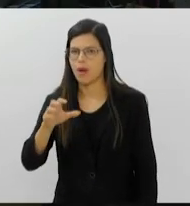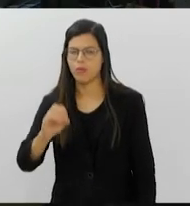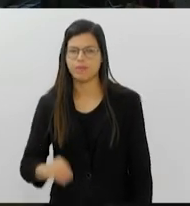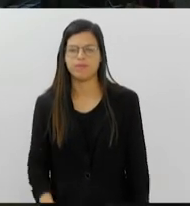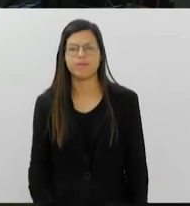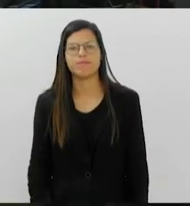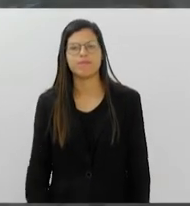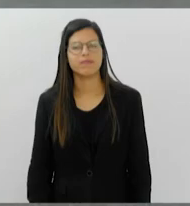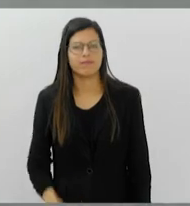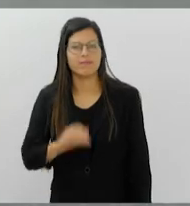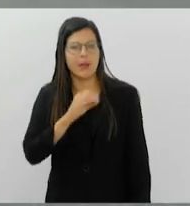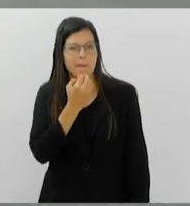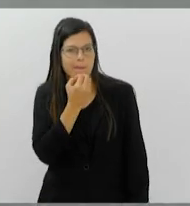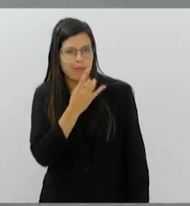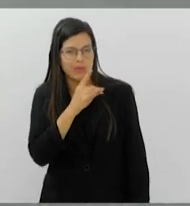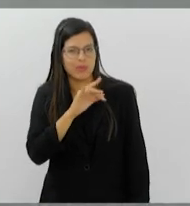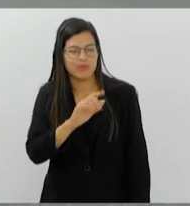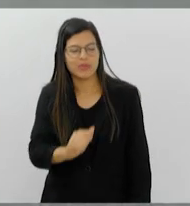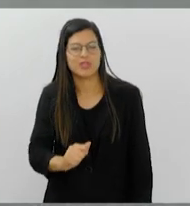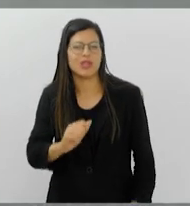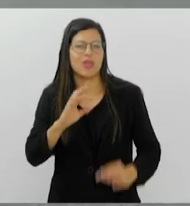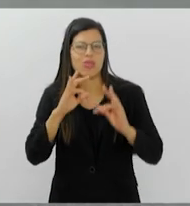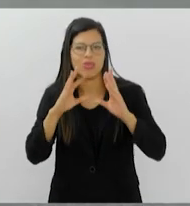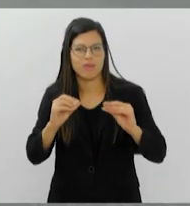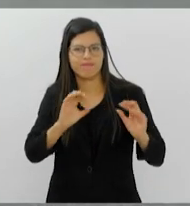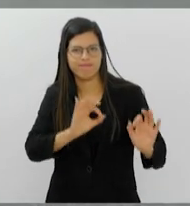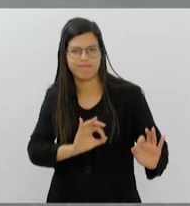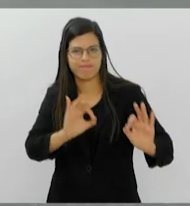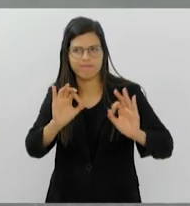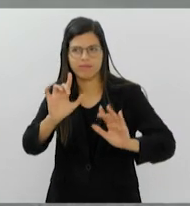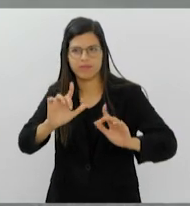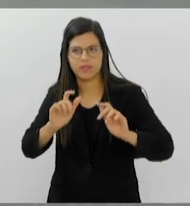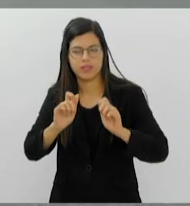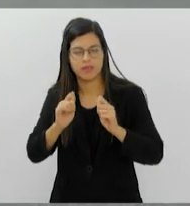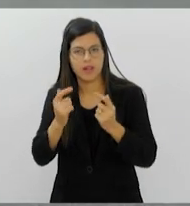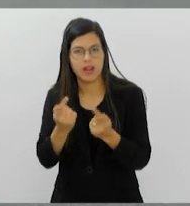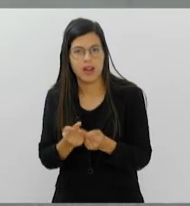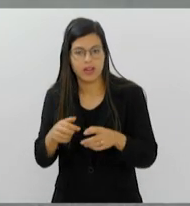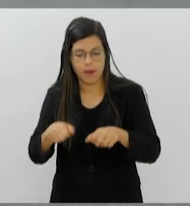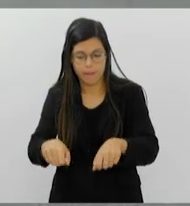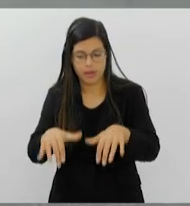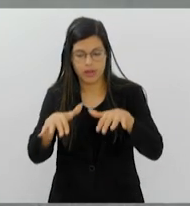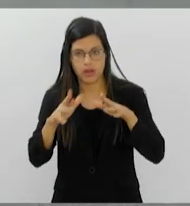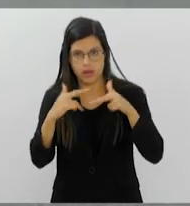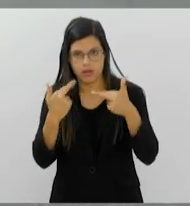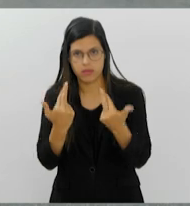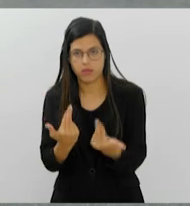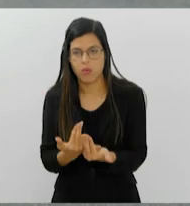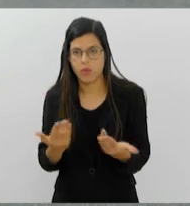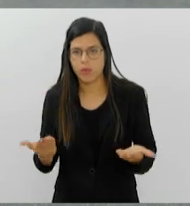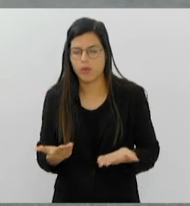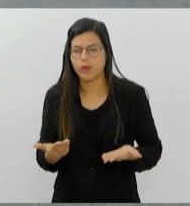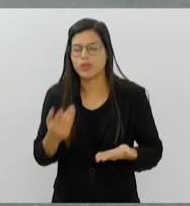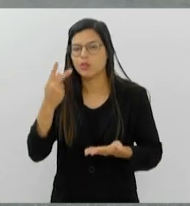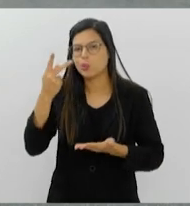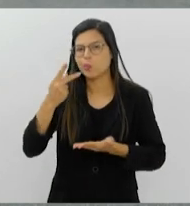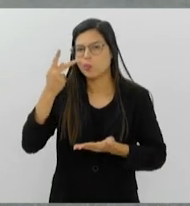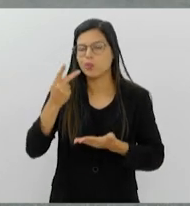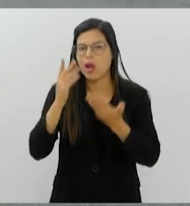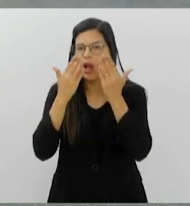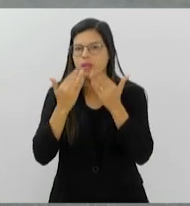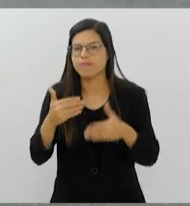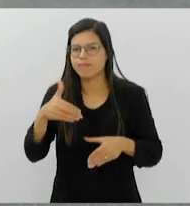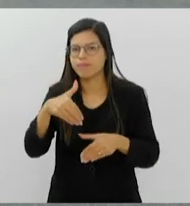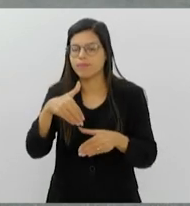Olá, bom dia, Vicente. Bom dia a todos que acompanham a TV Alerj. Na sessão plenária de hoje, os parlamentares analisam o projeto que proíbe a